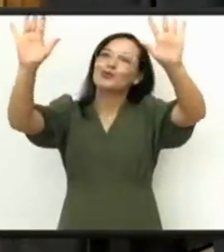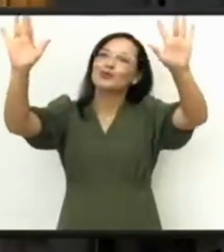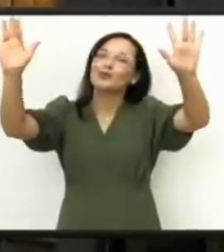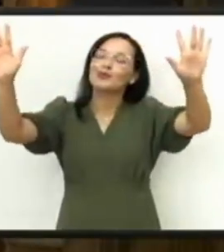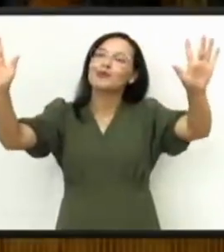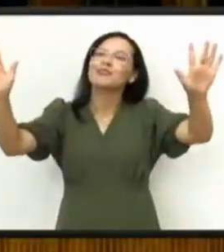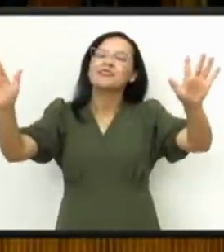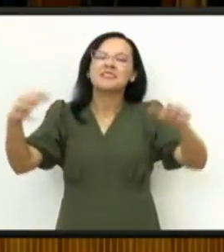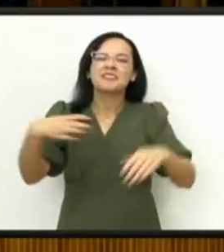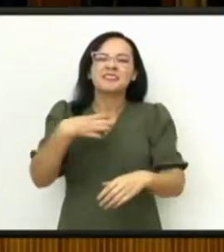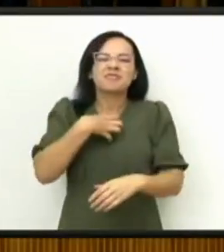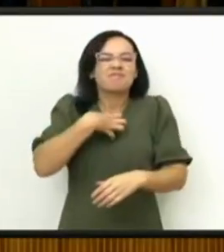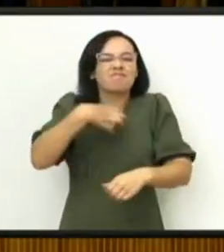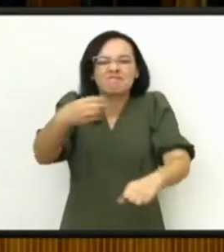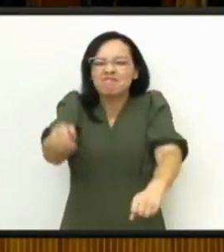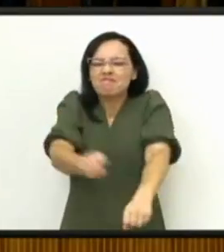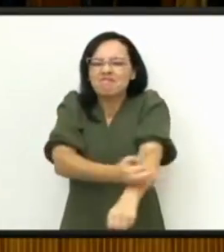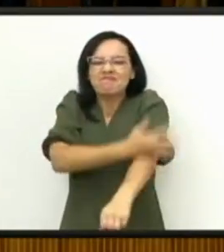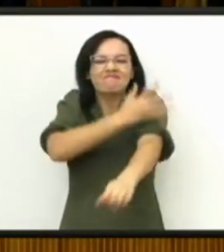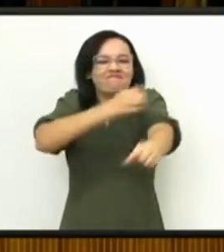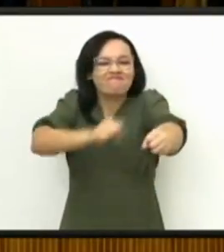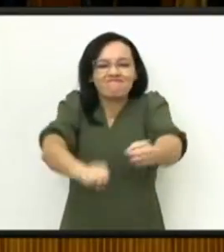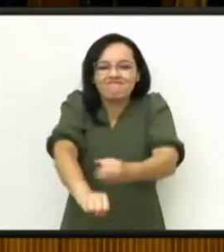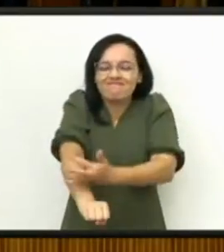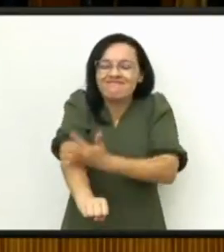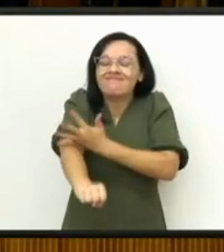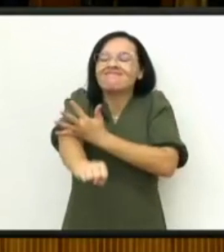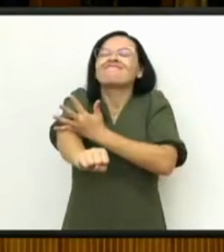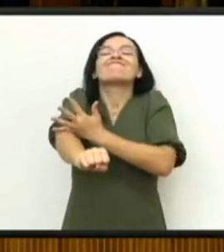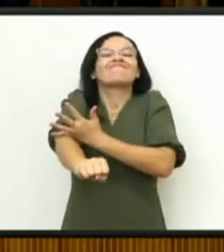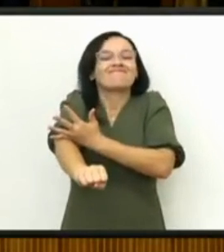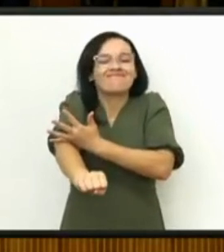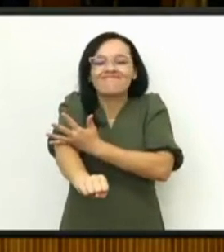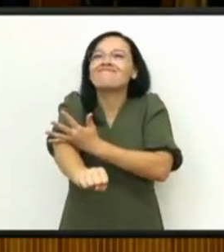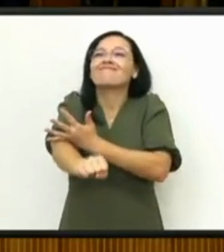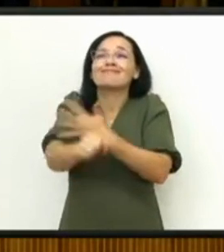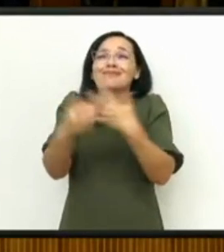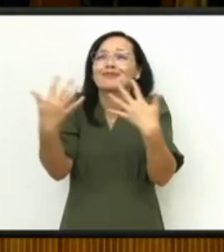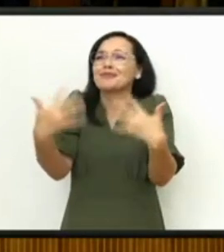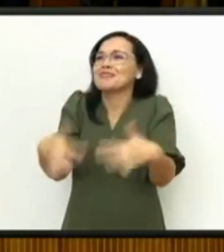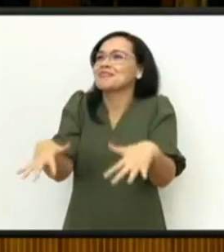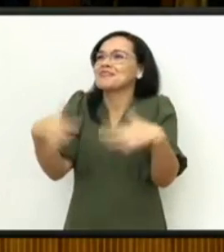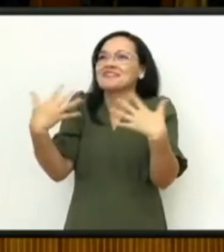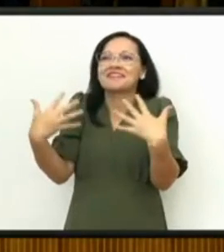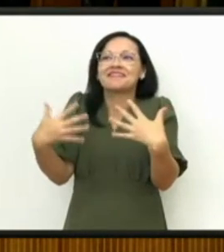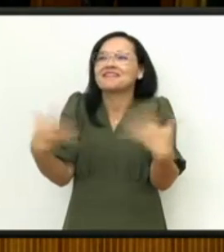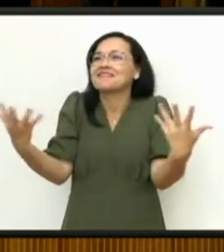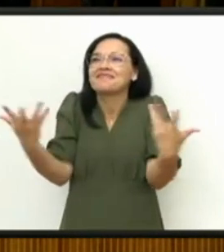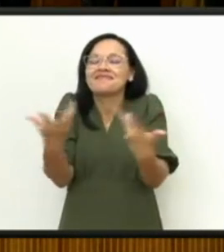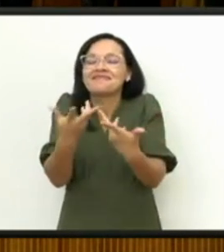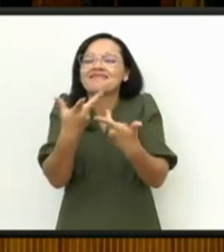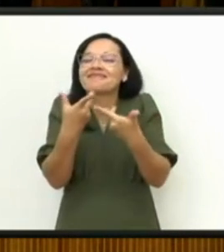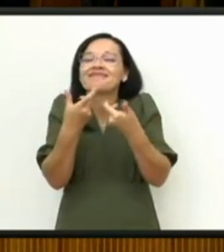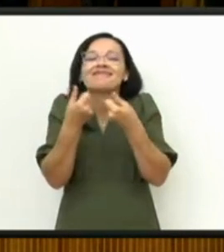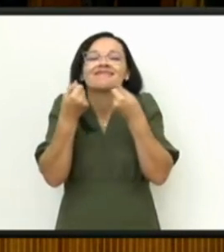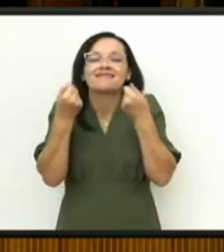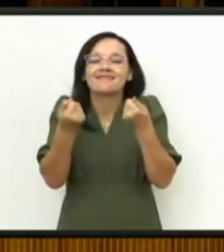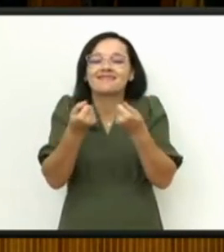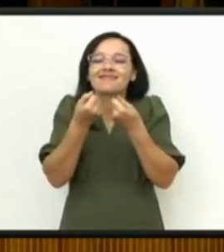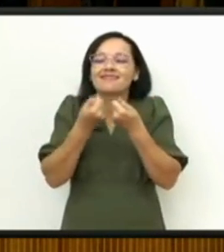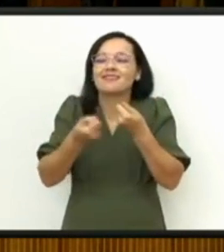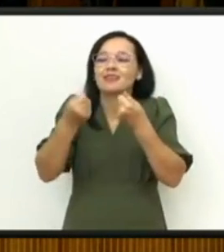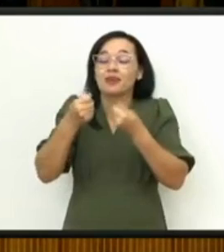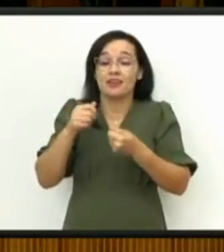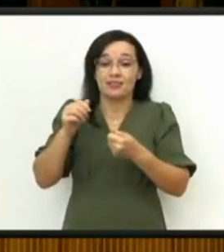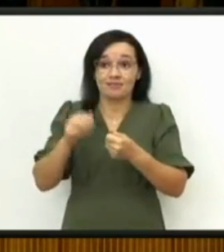quanta emoção, quanta emoção eu sentirei, eu sentirei quando eu